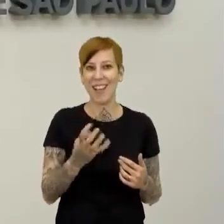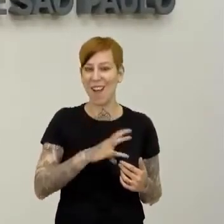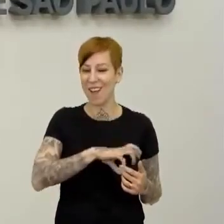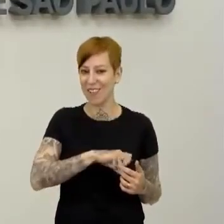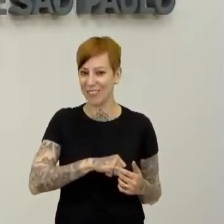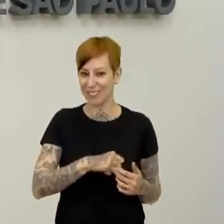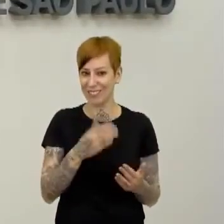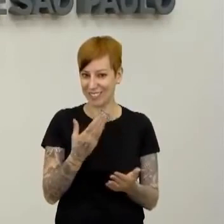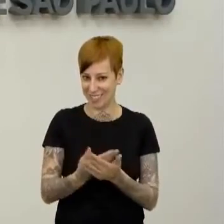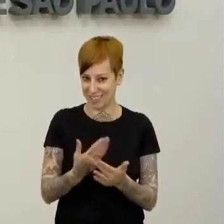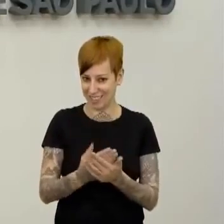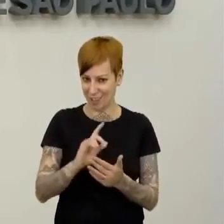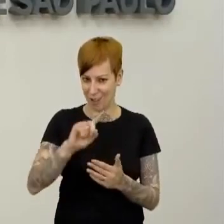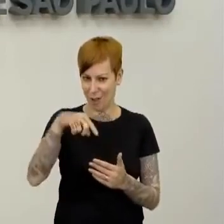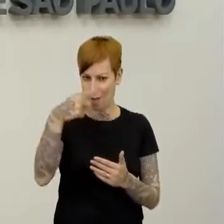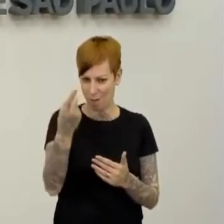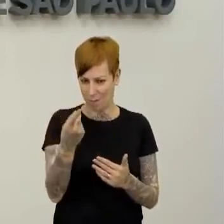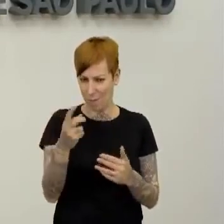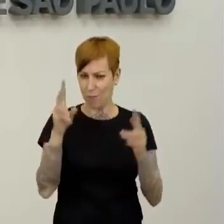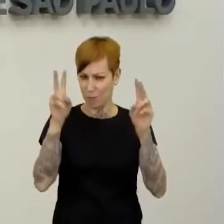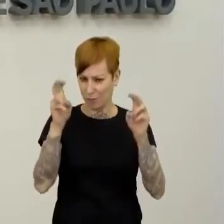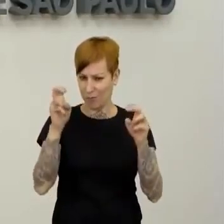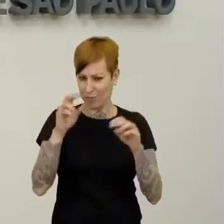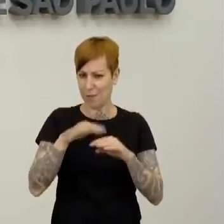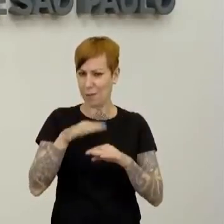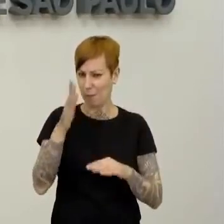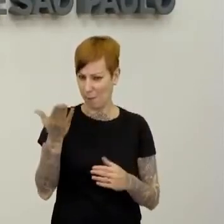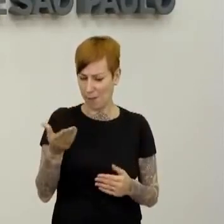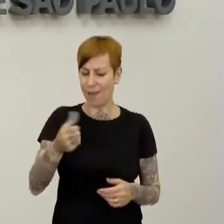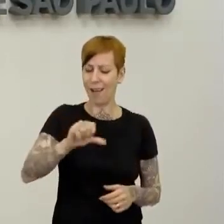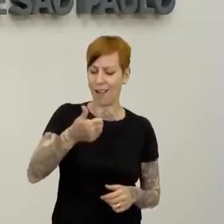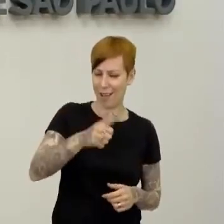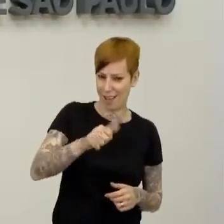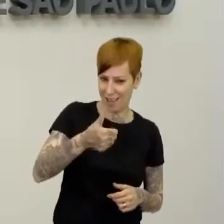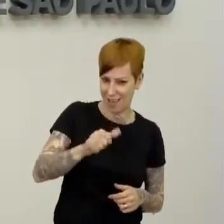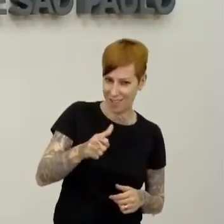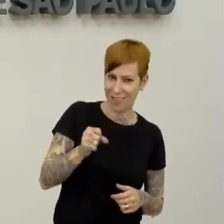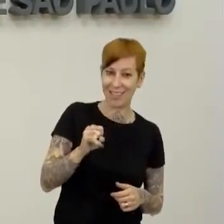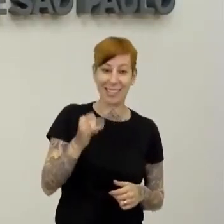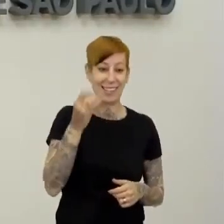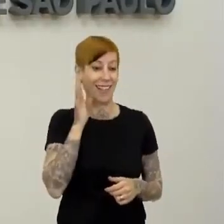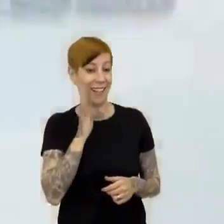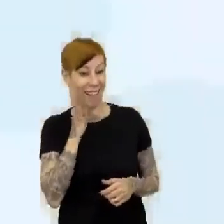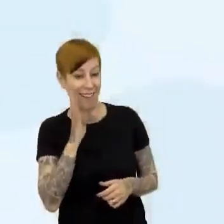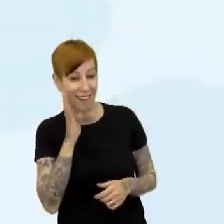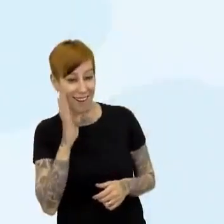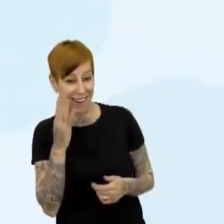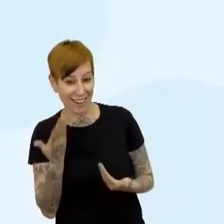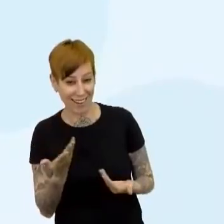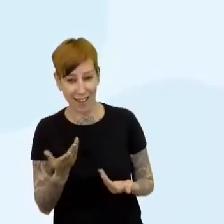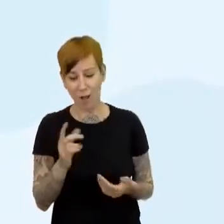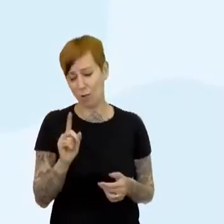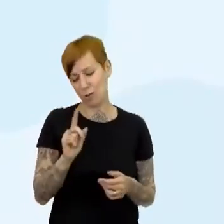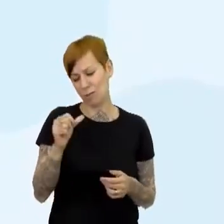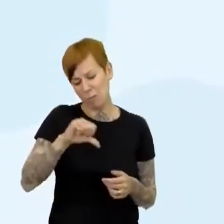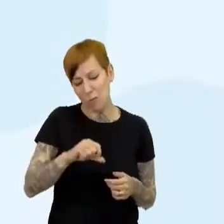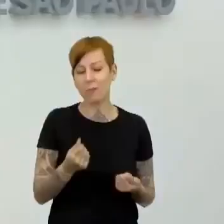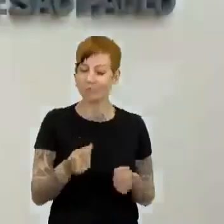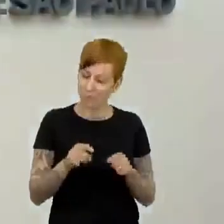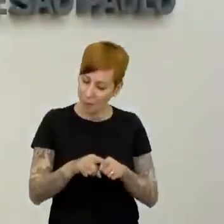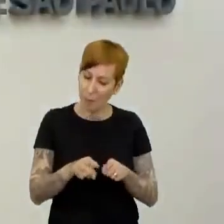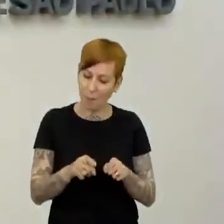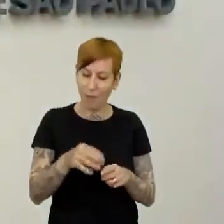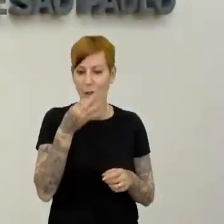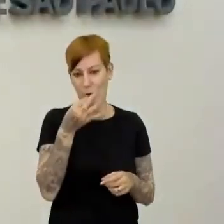aula vamos falar um pouco mais sobre esses assuntos. Avaliem a nossa aula, o que ficou legal, pontuem, o que não ficou também pontuem aí no material da nossa